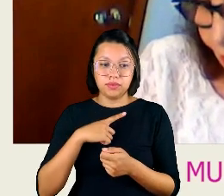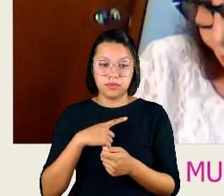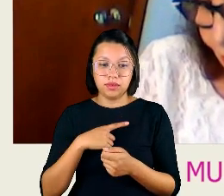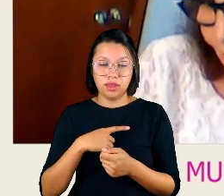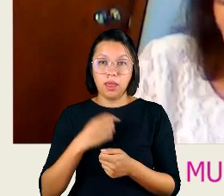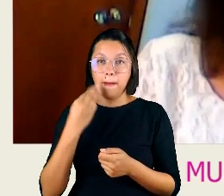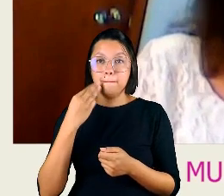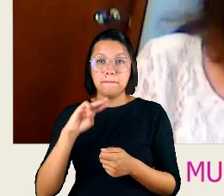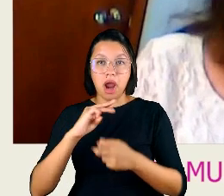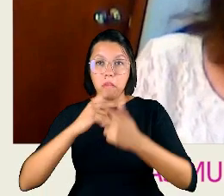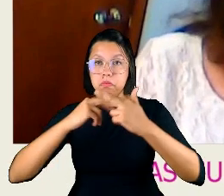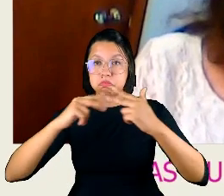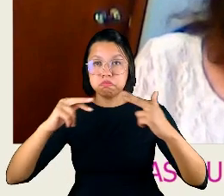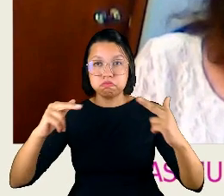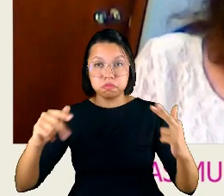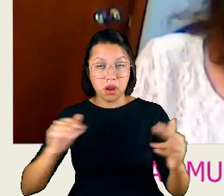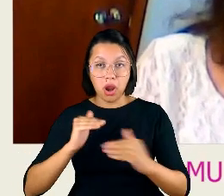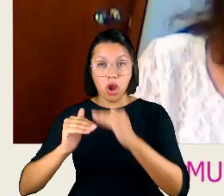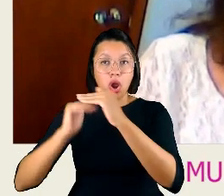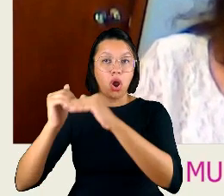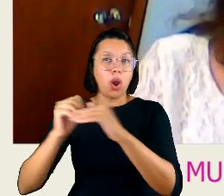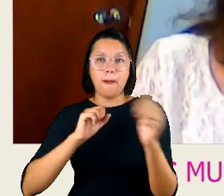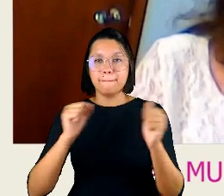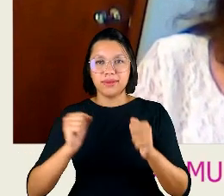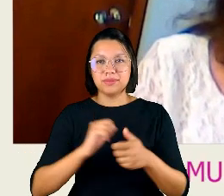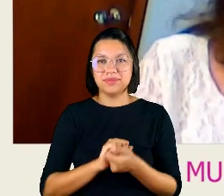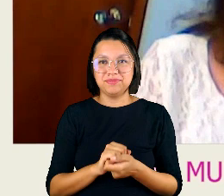desdobramentos e possibilidades.